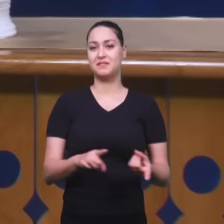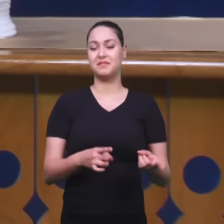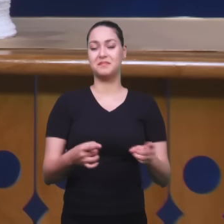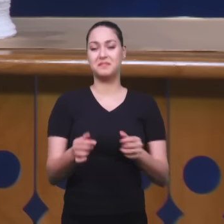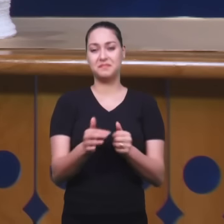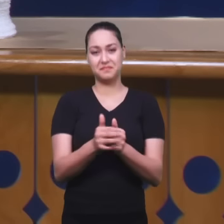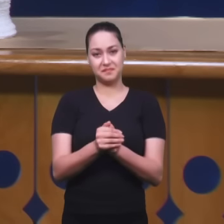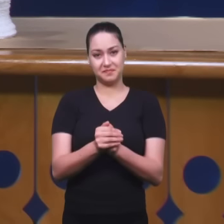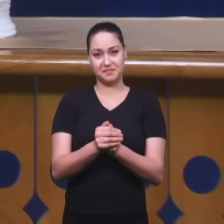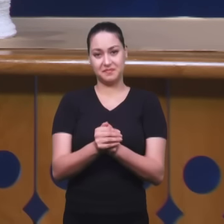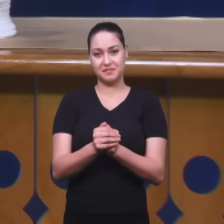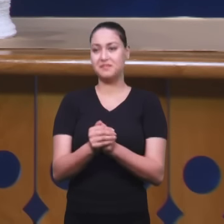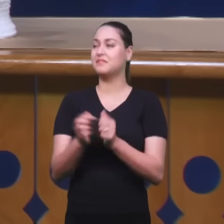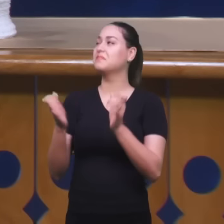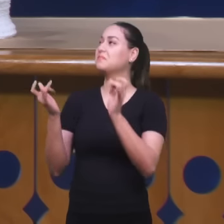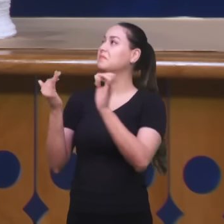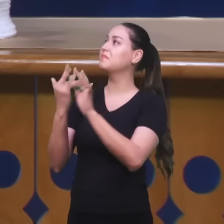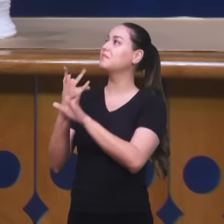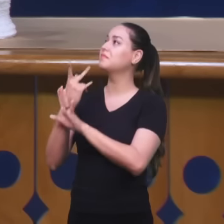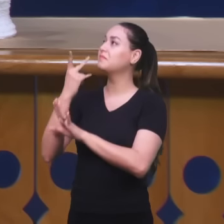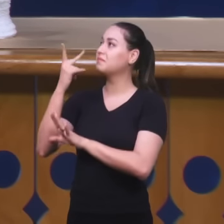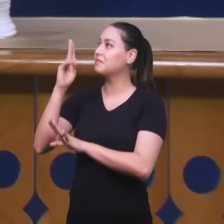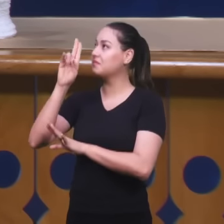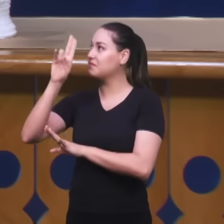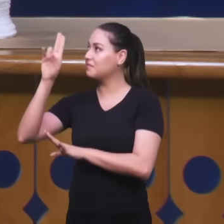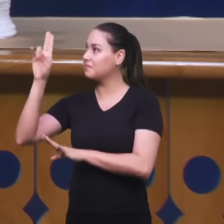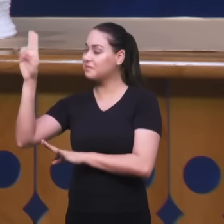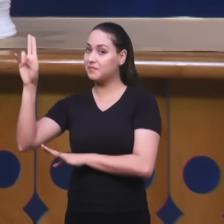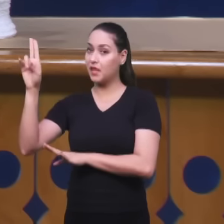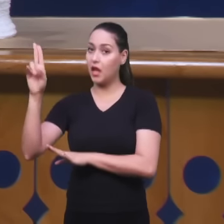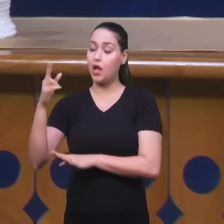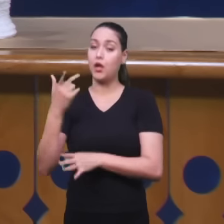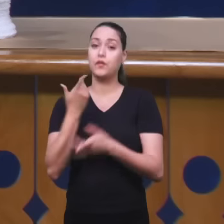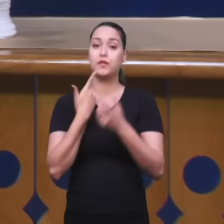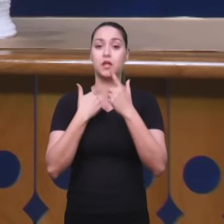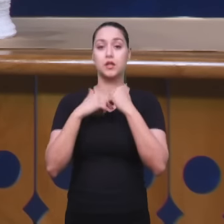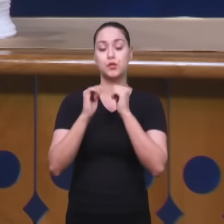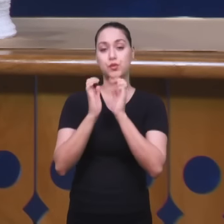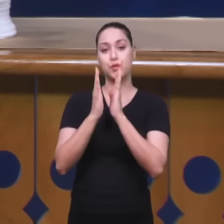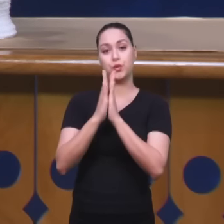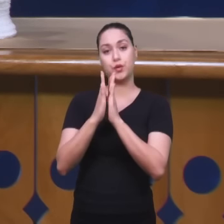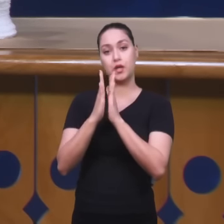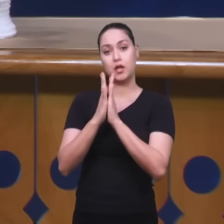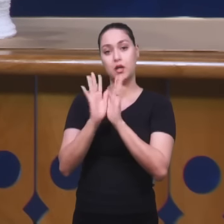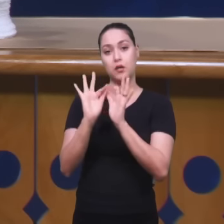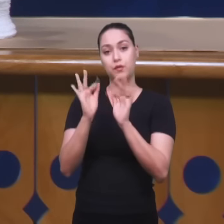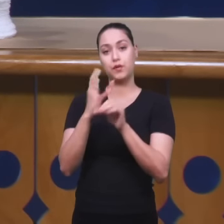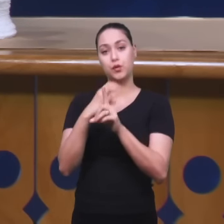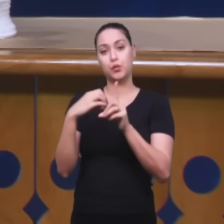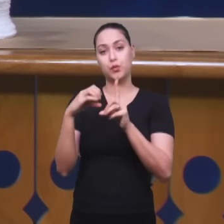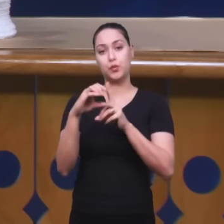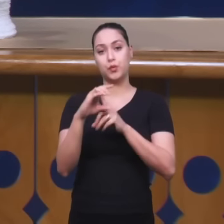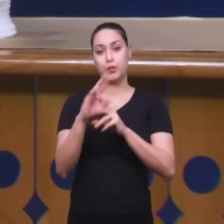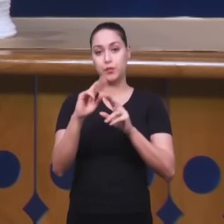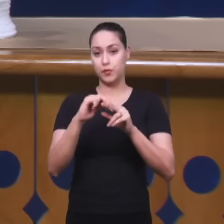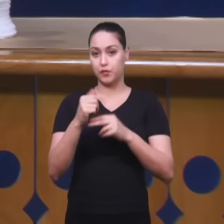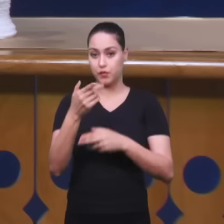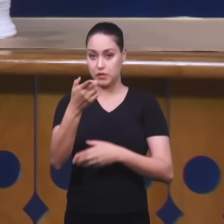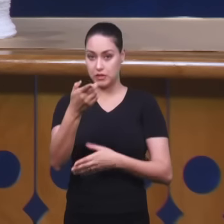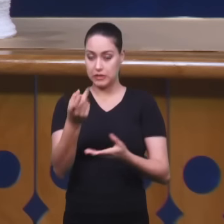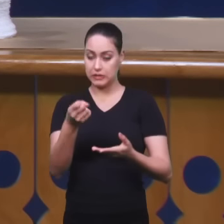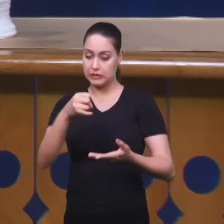Louvado seja o nome do nosso Deus Nós gostaríamos de encerrar este culto orando Juntamente contigo e por você Eu